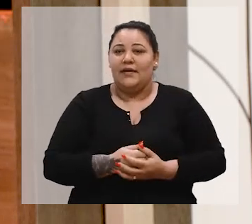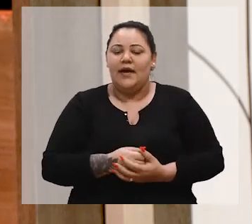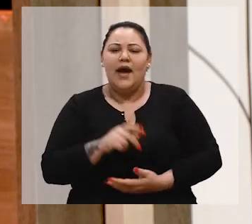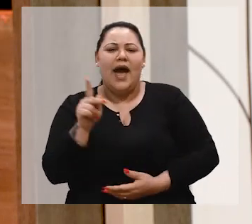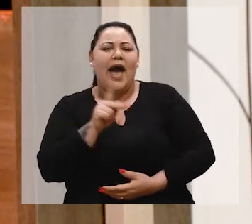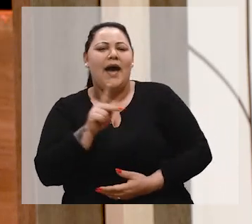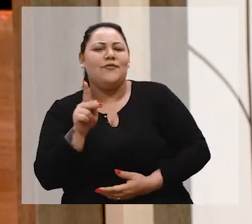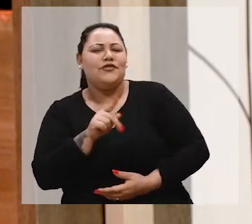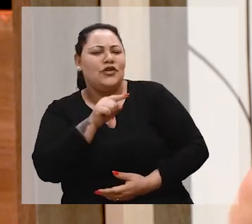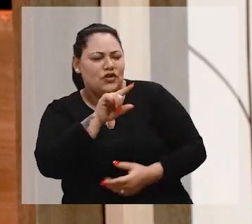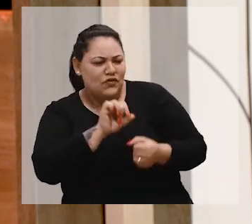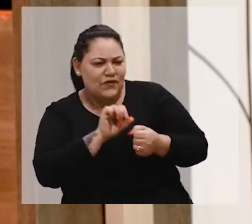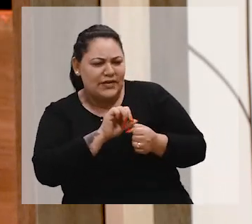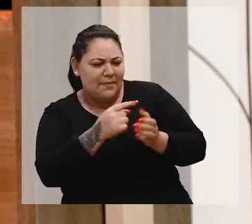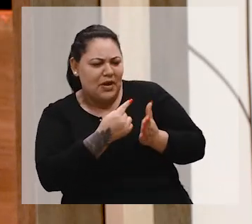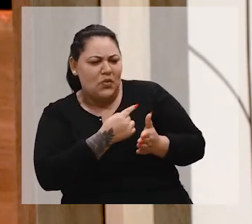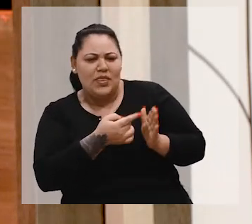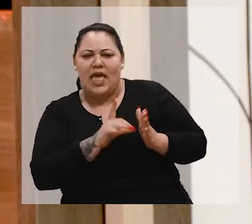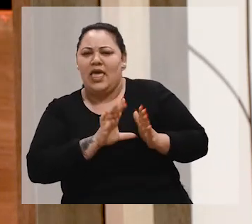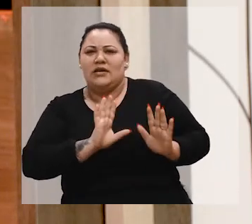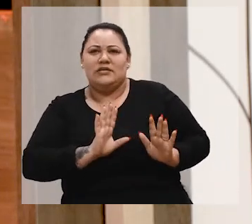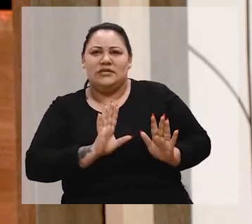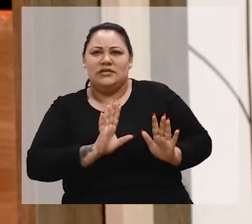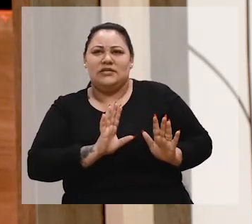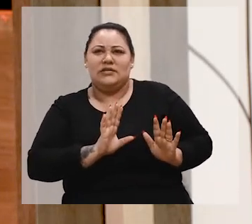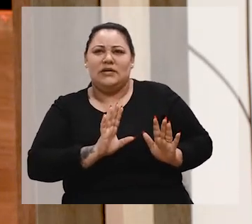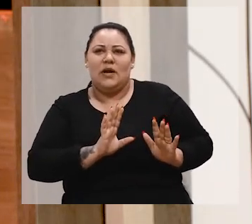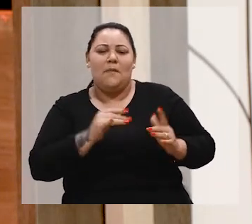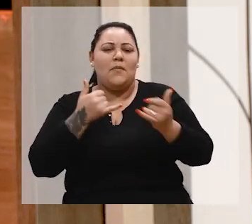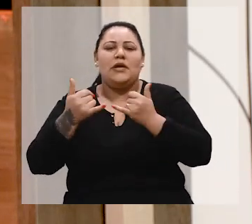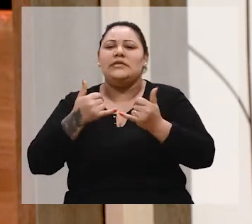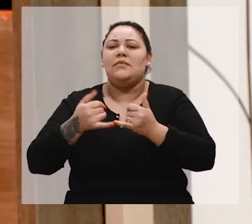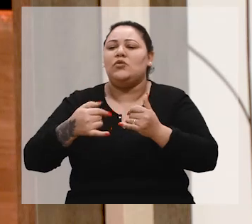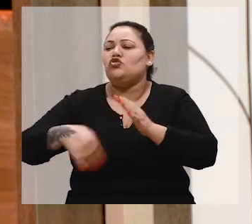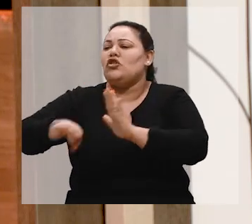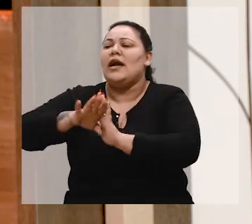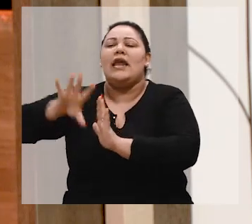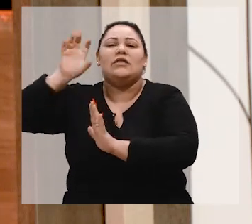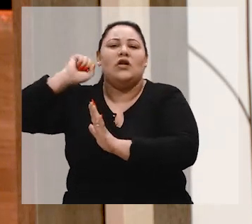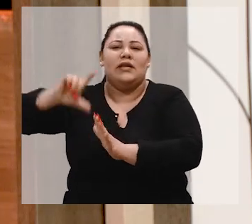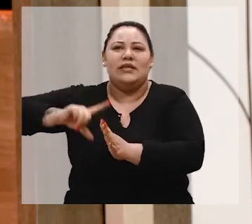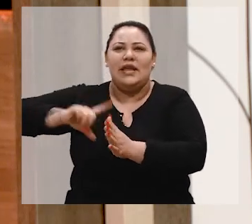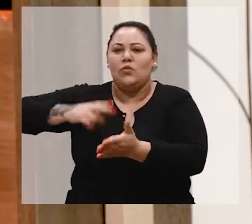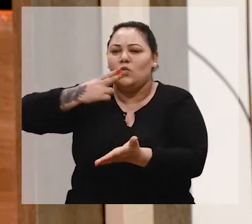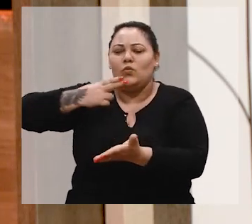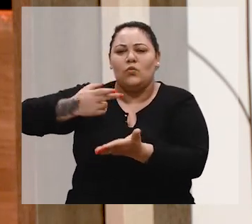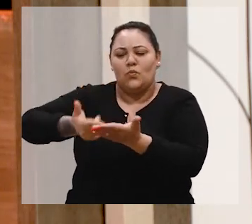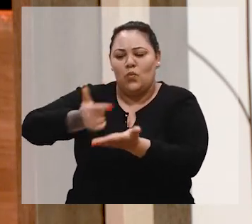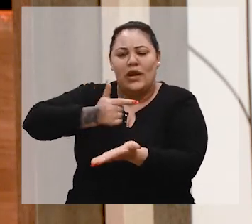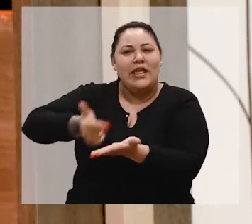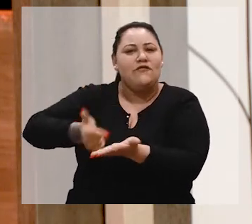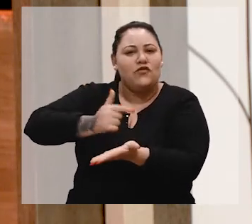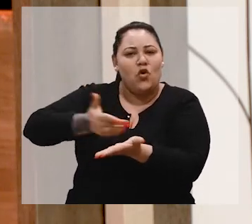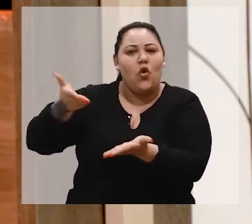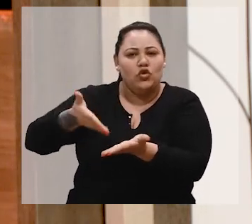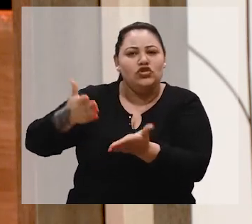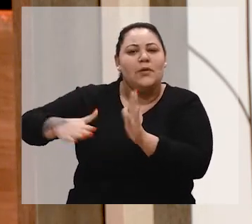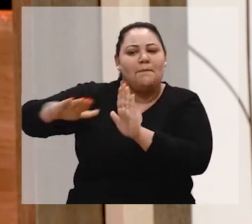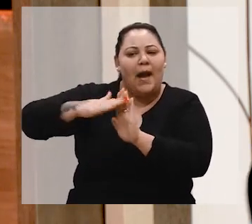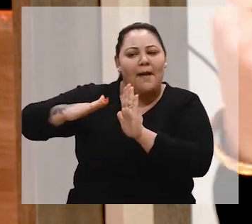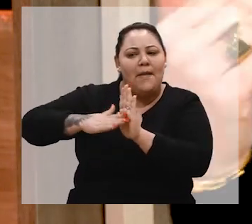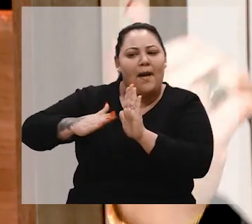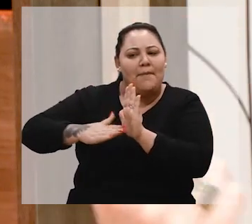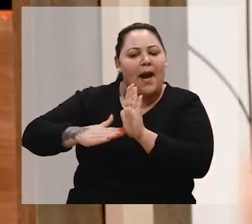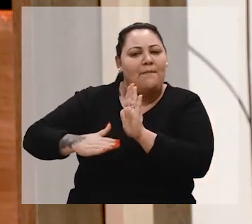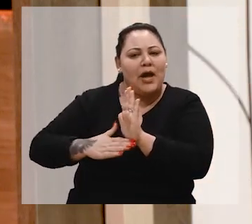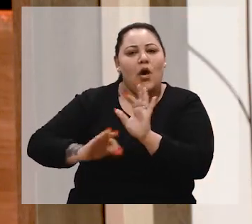questões pessoais. A professora, até tu tinha feito esse questionamento antes, num caso de isso vir para a escola, existe uma cartilha hoje